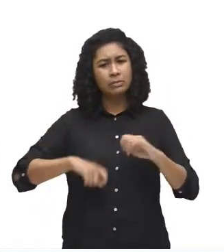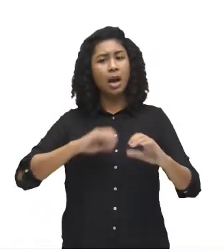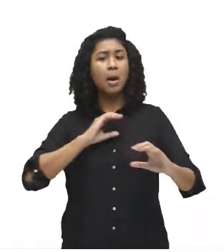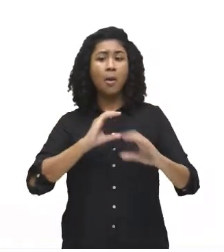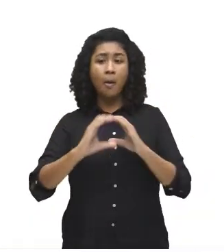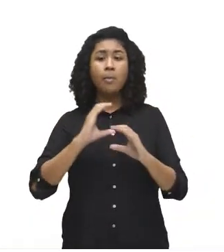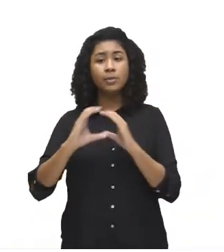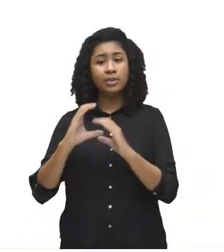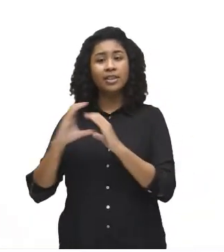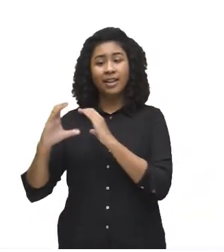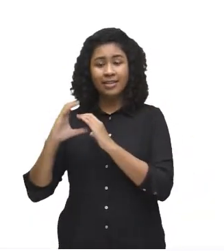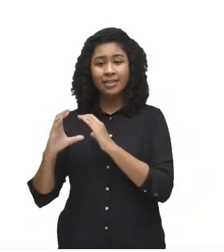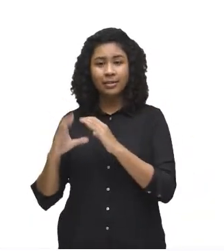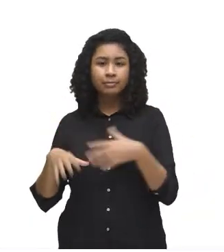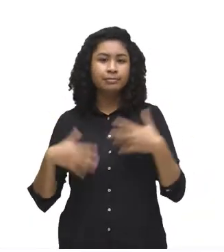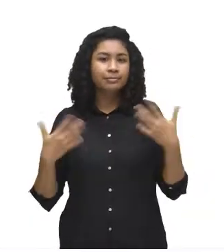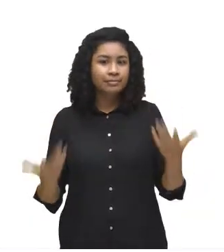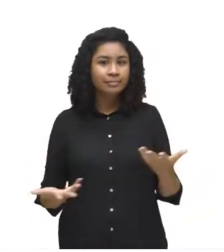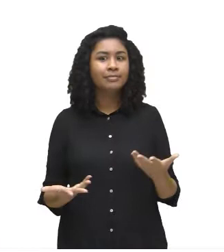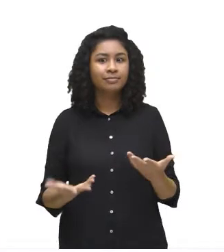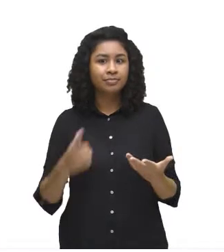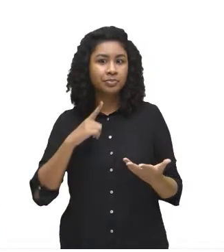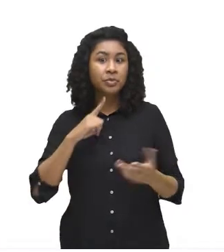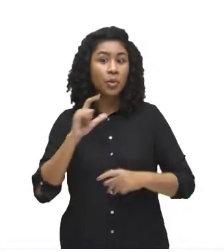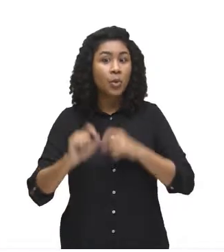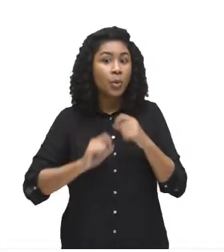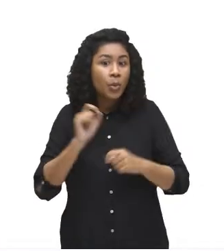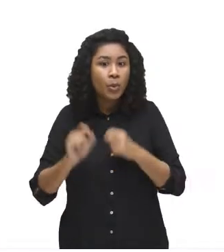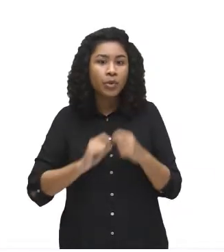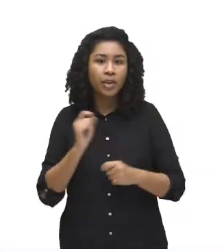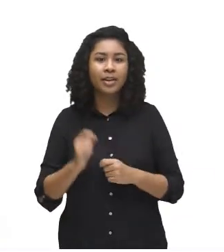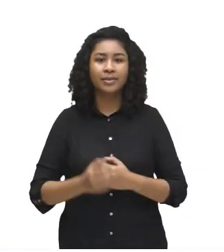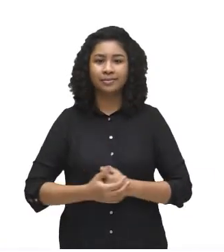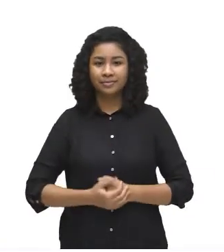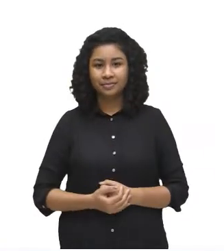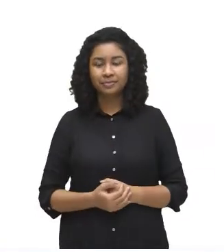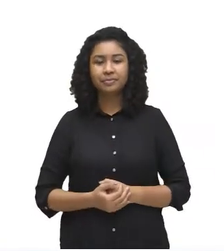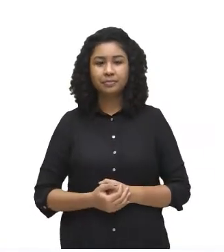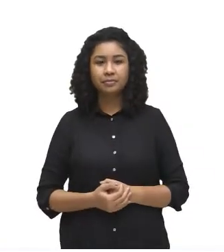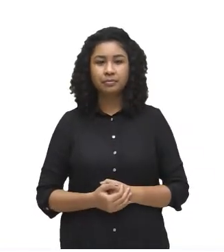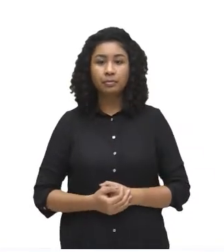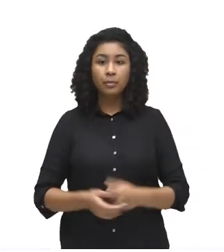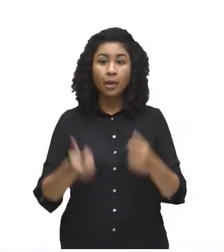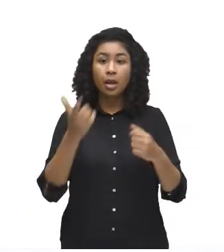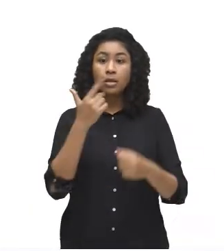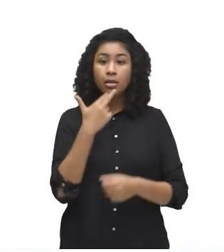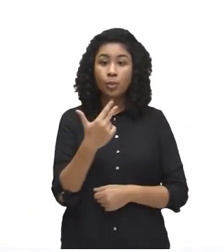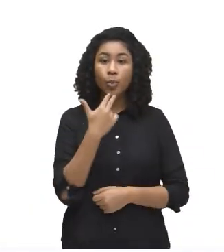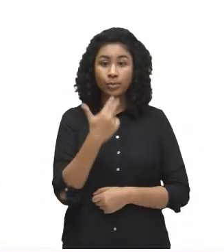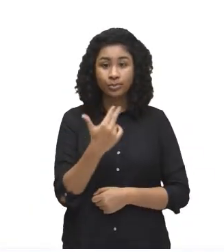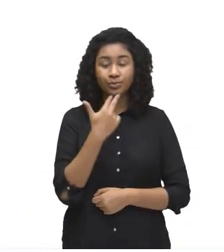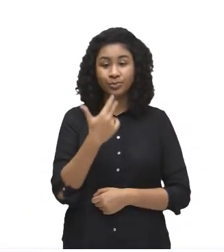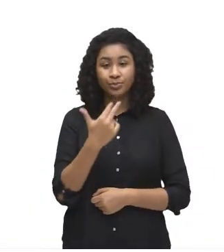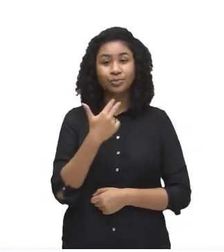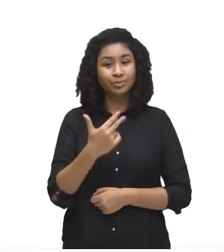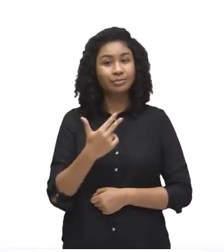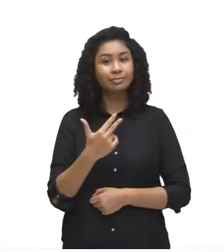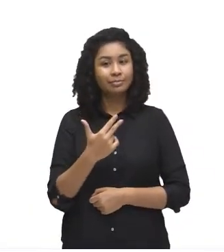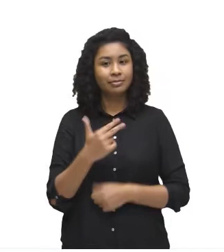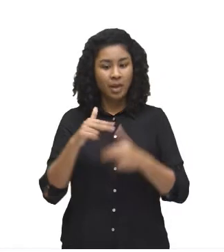aí nós vamos trabalhar com o código linguístico, que é a língua, não é isso? É a partir daí que nós